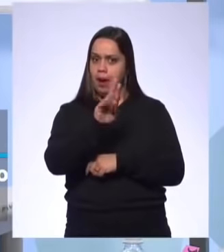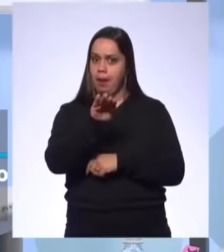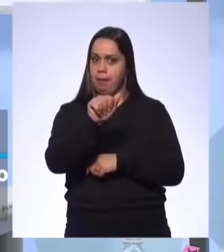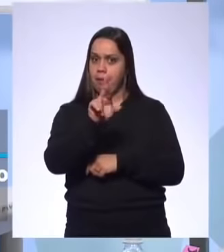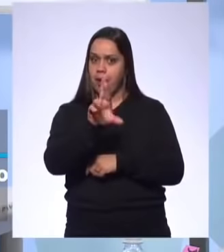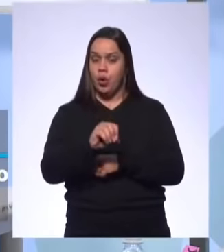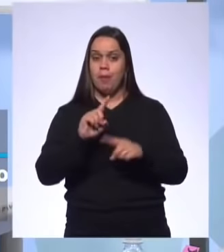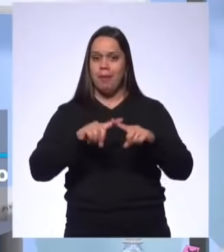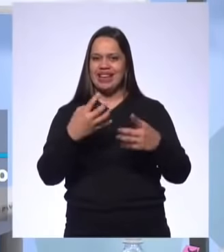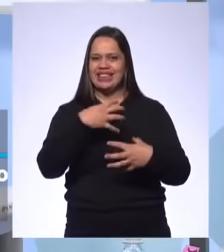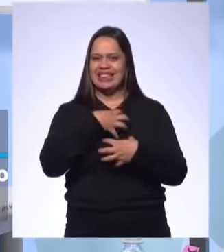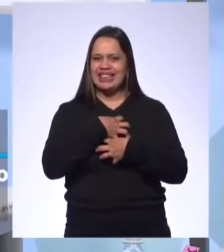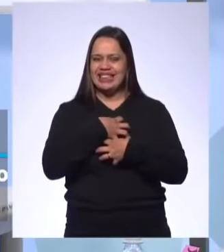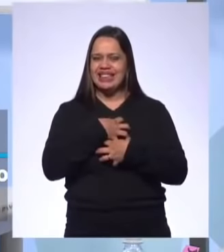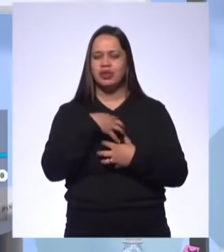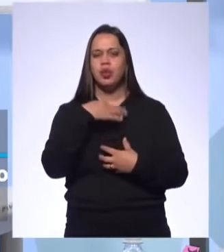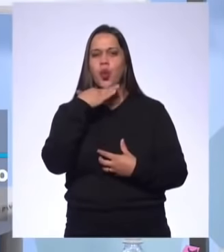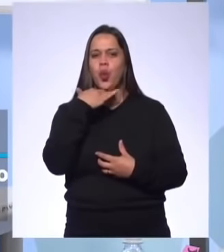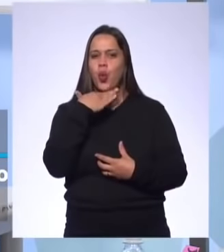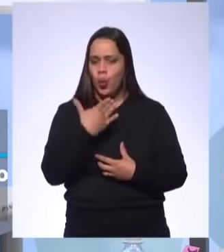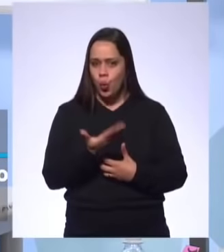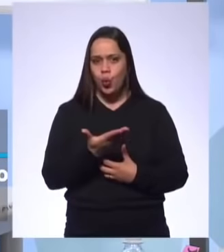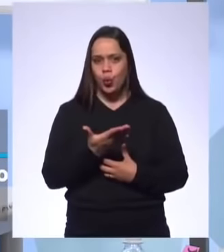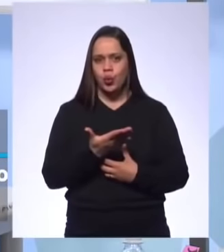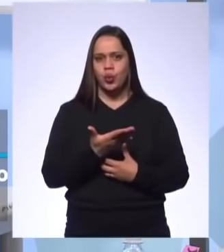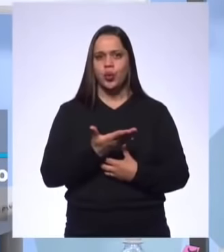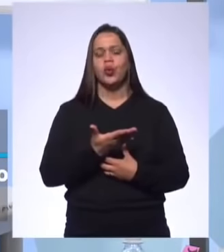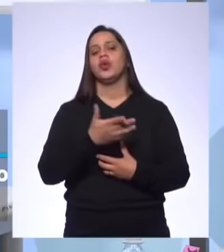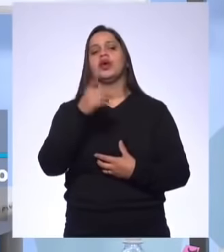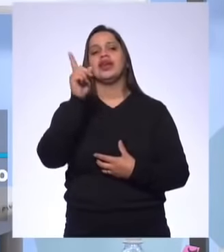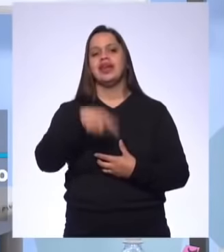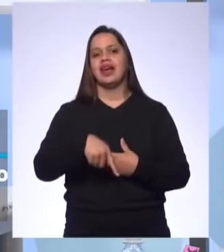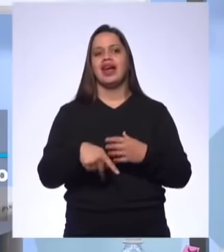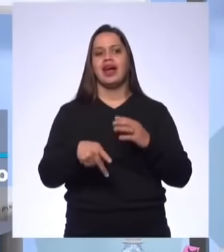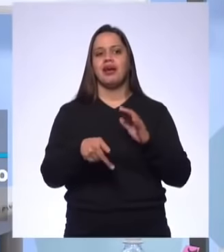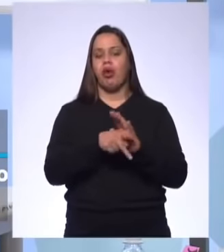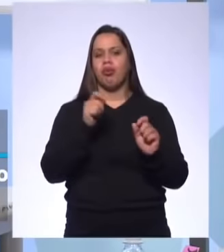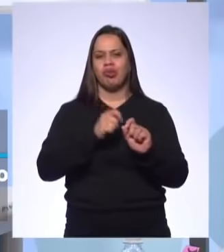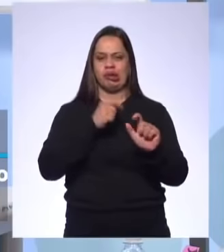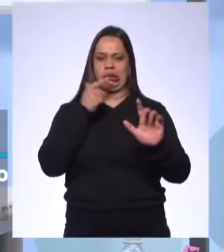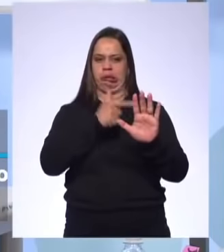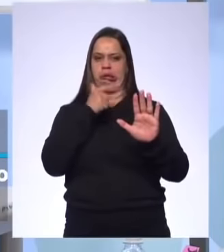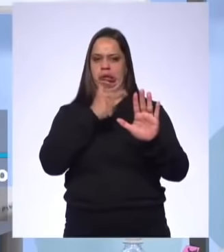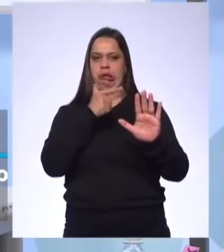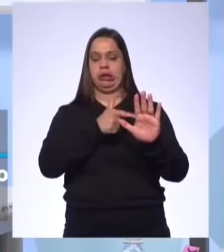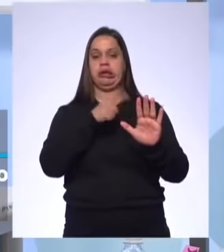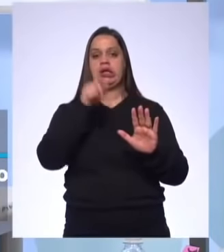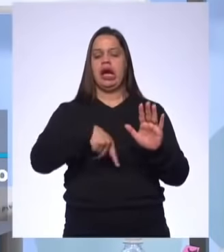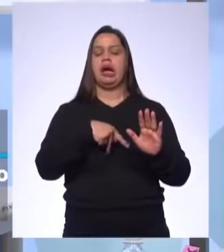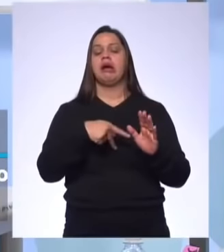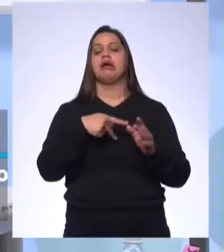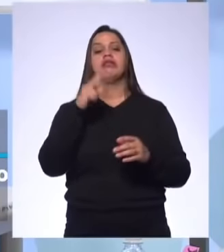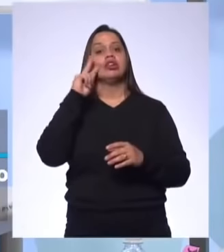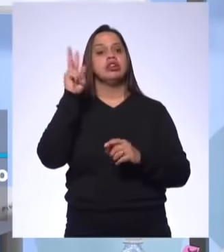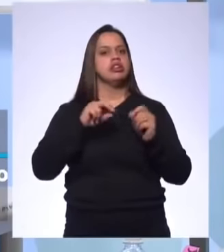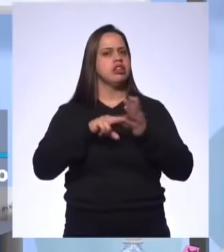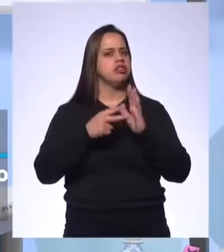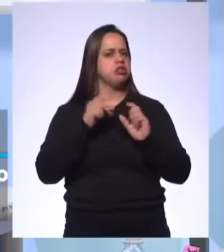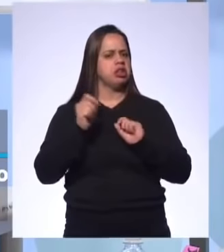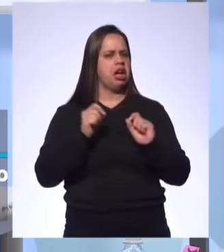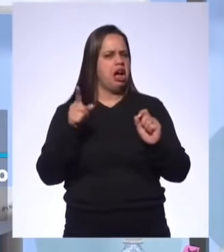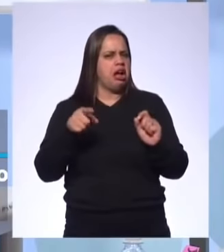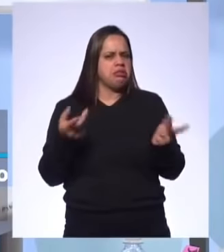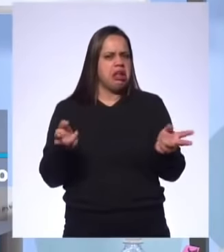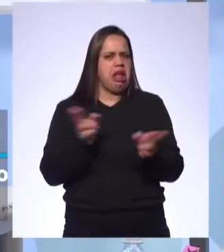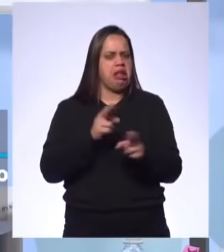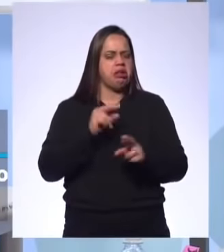ruim, que nós chamamos de pejorativa. Sempre que vocês ouvirem esse termo, pejorativa, significa que está sendo relacionado de